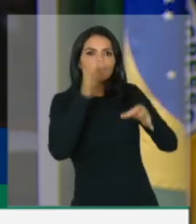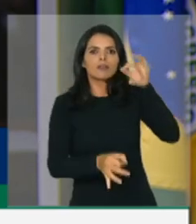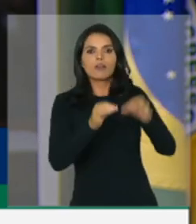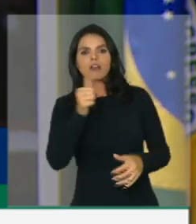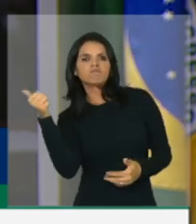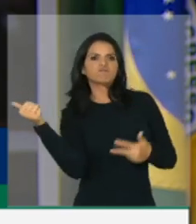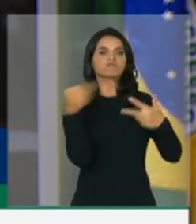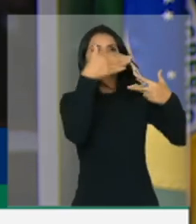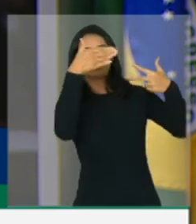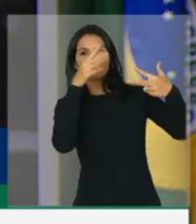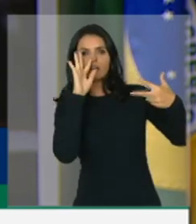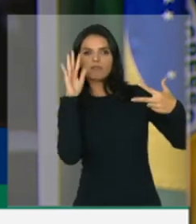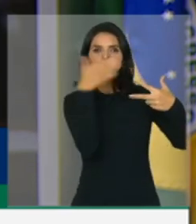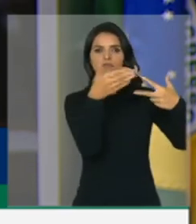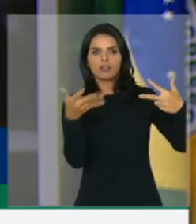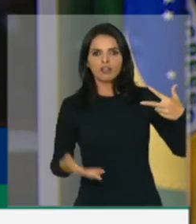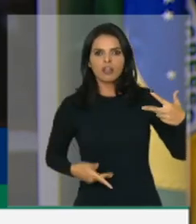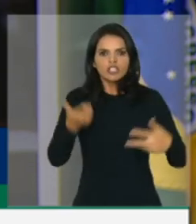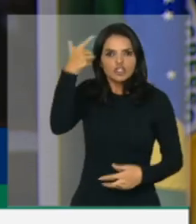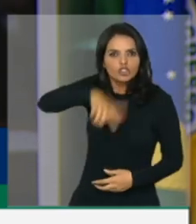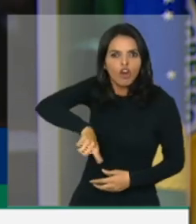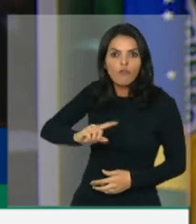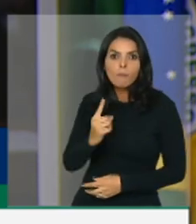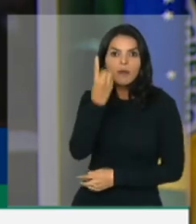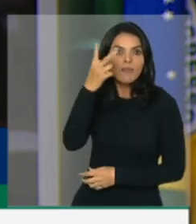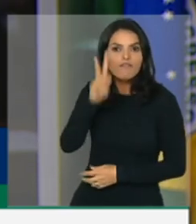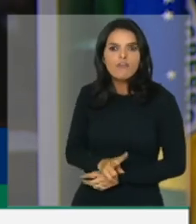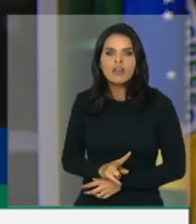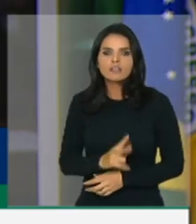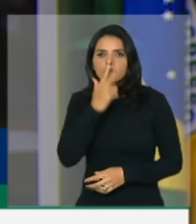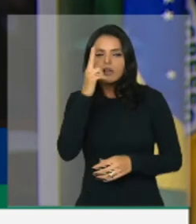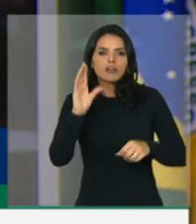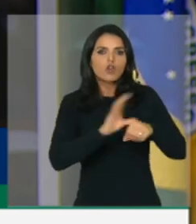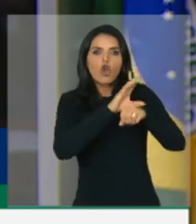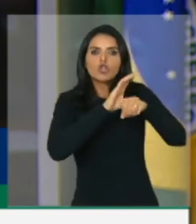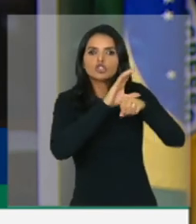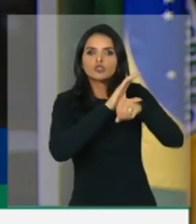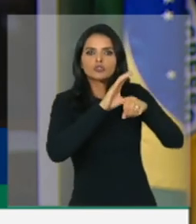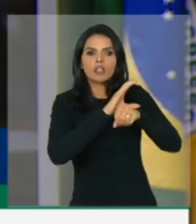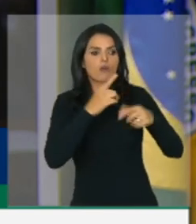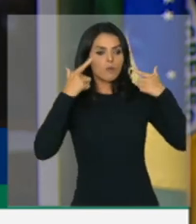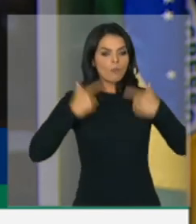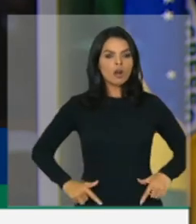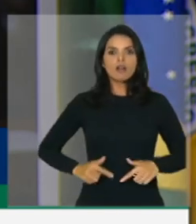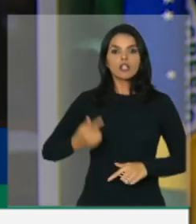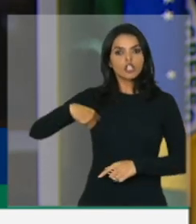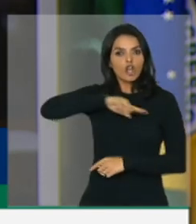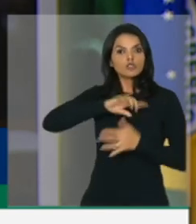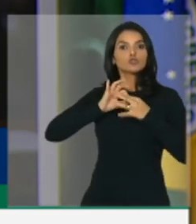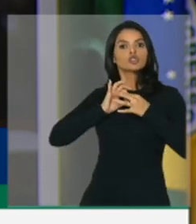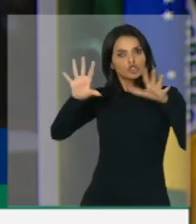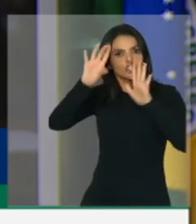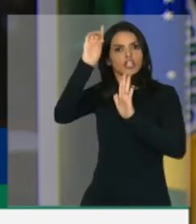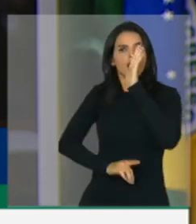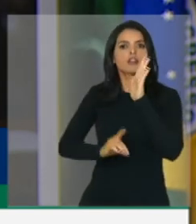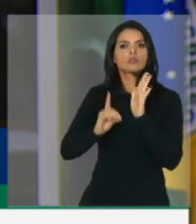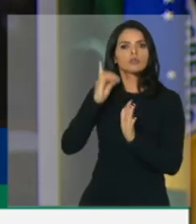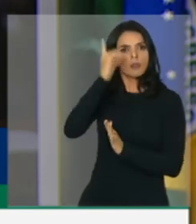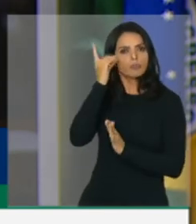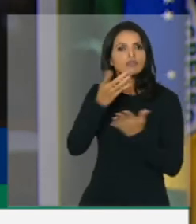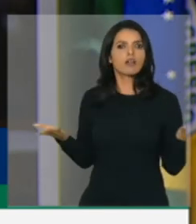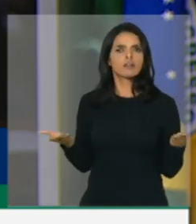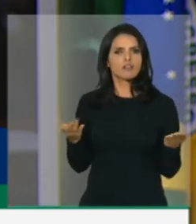vez, pela primeira vez, violando o que é inviolável, que é a nossa imunidade parlamentar. É isso